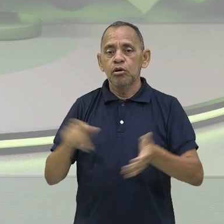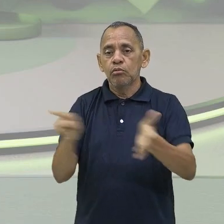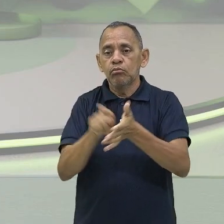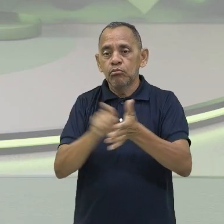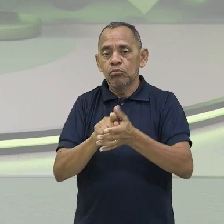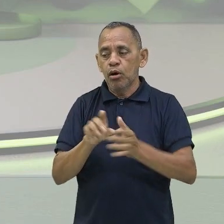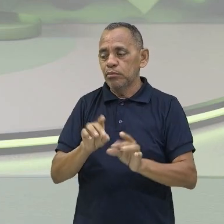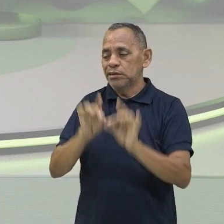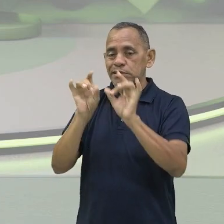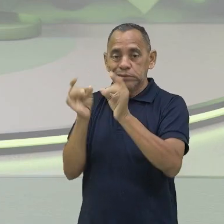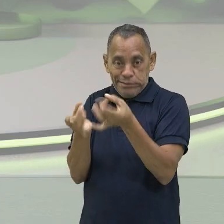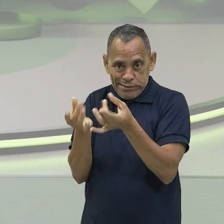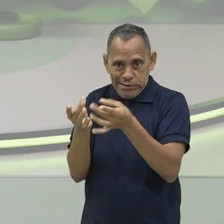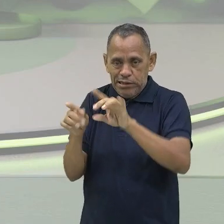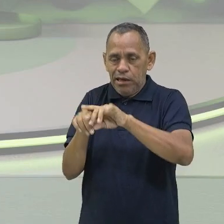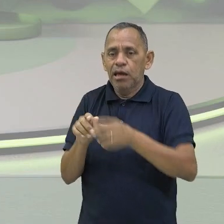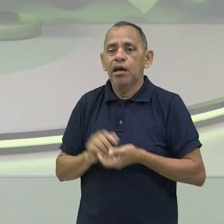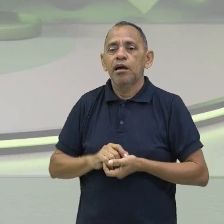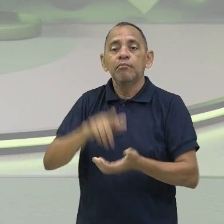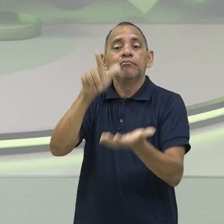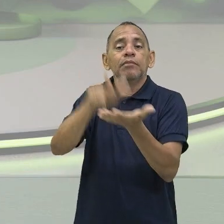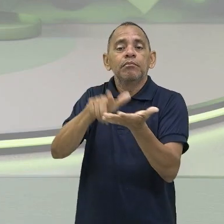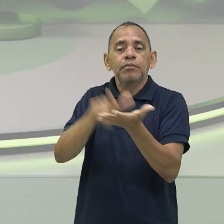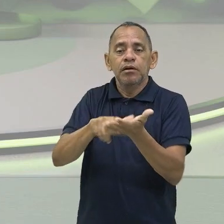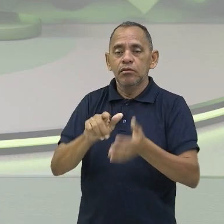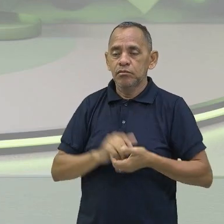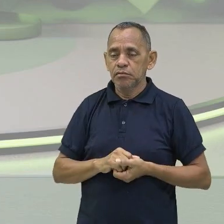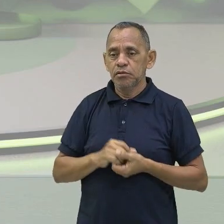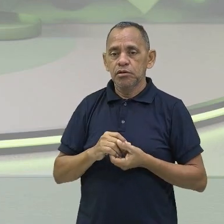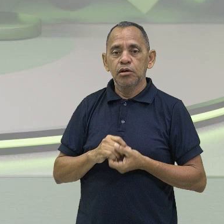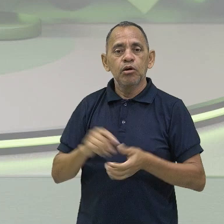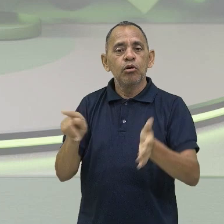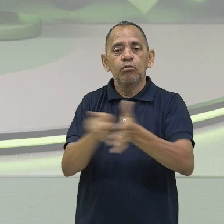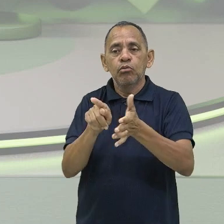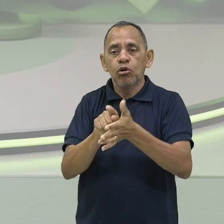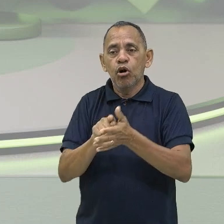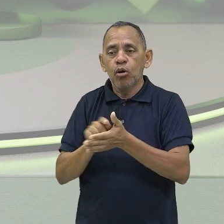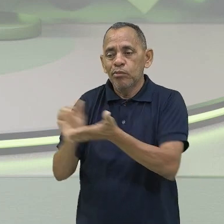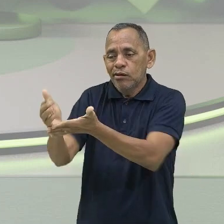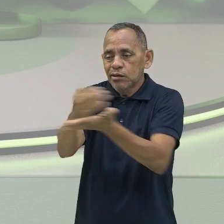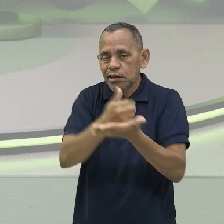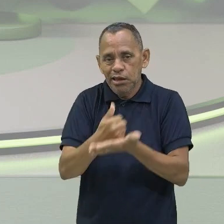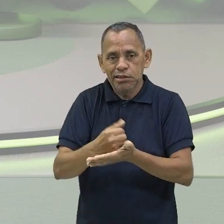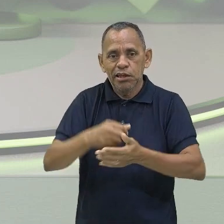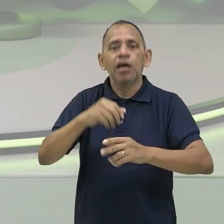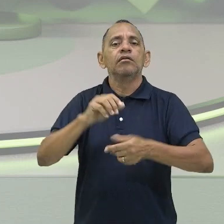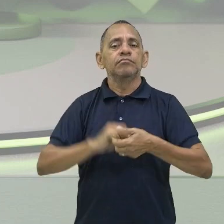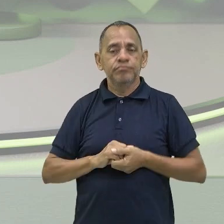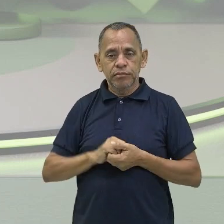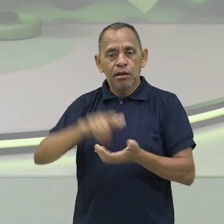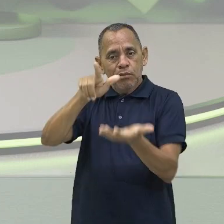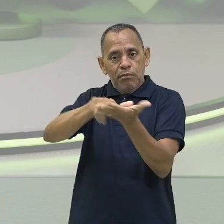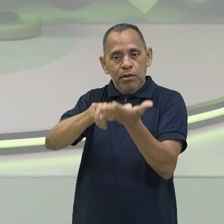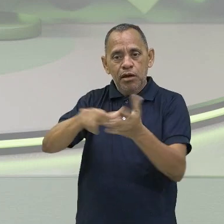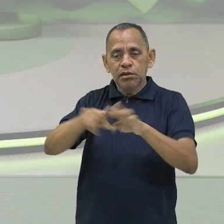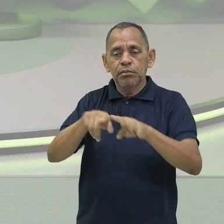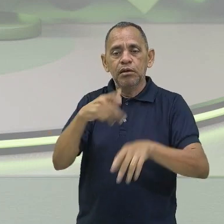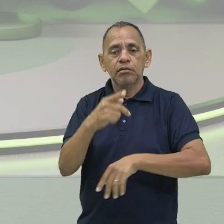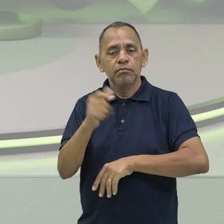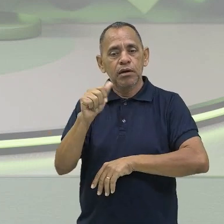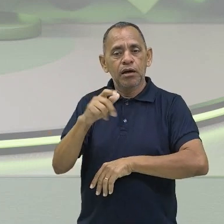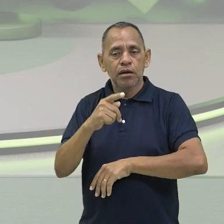ao resíduo de papel, e ele é, destinado aí à coleta de, então, papel e papelão. Nele devem ser